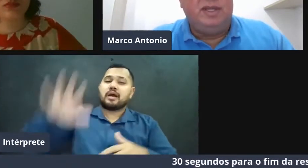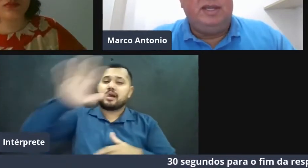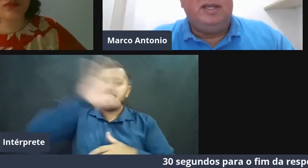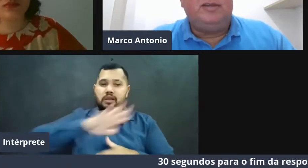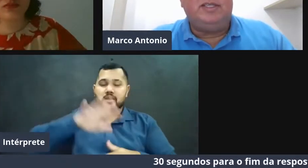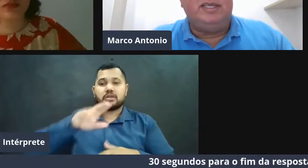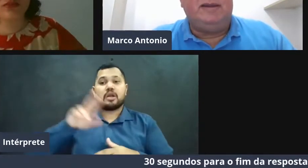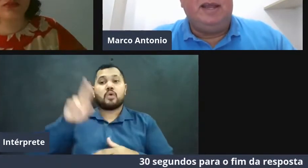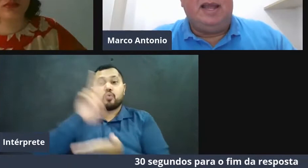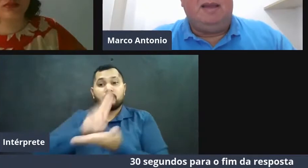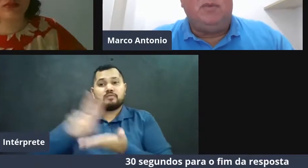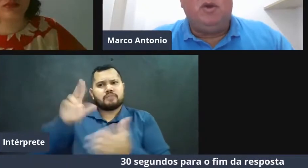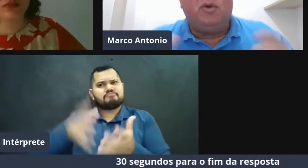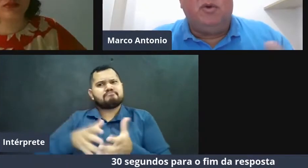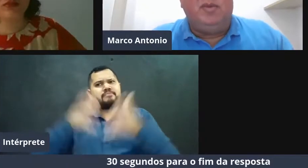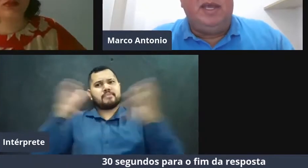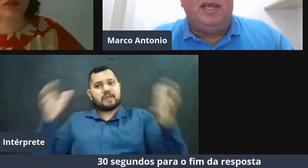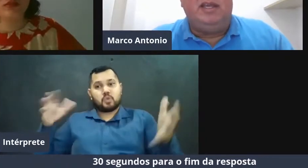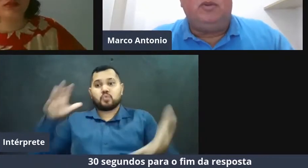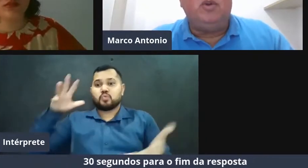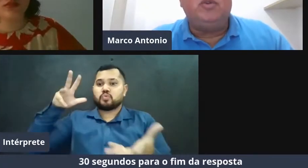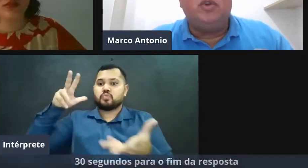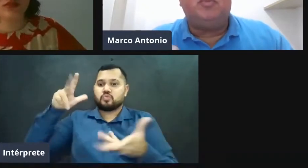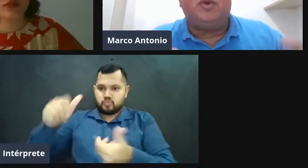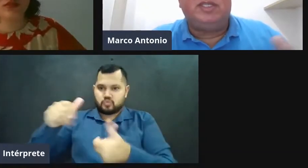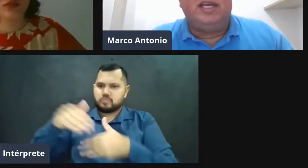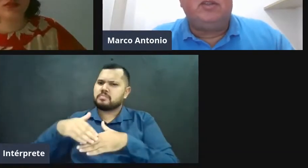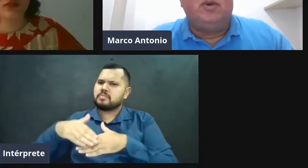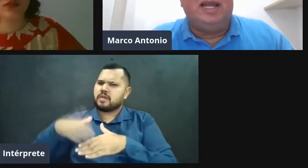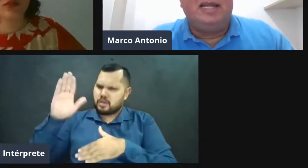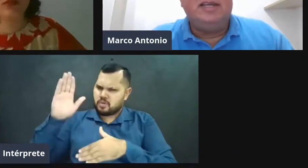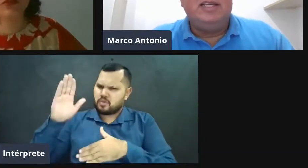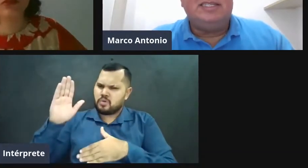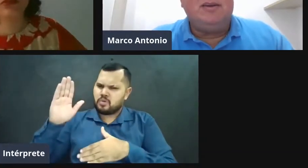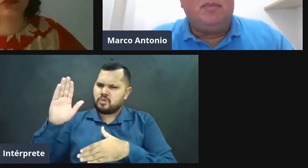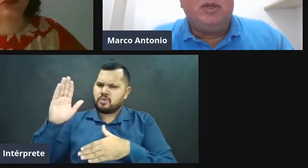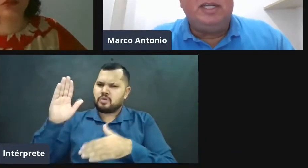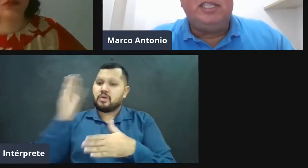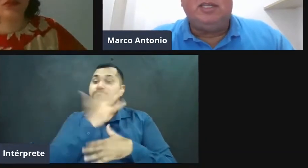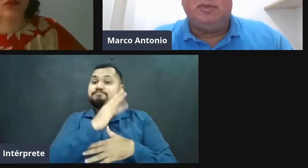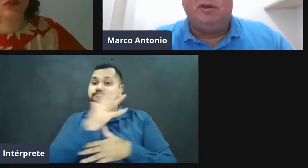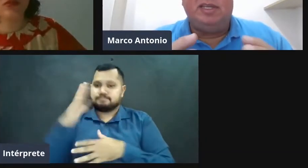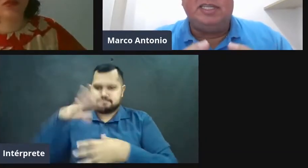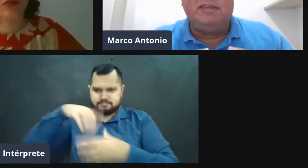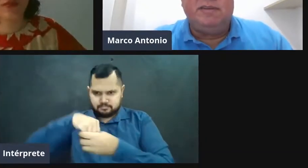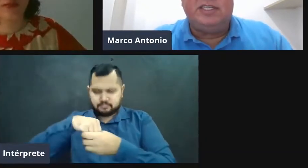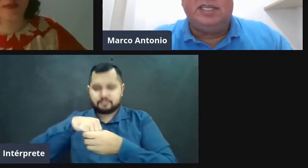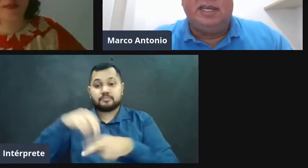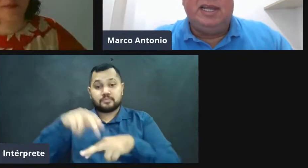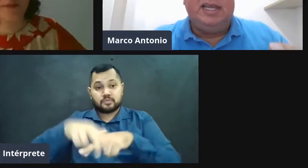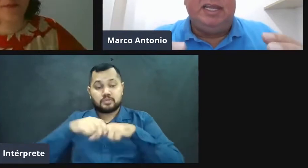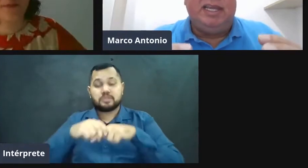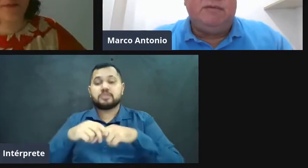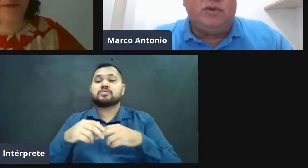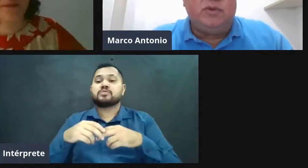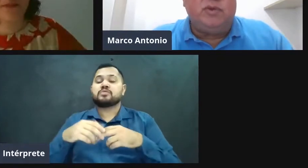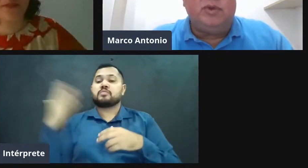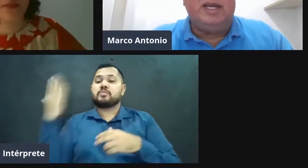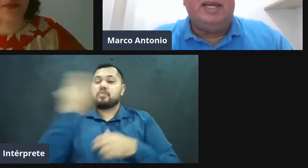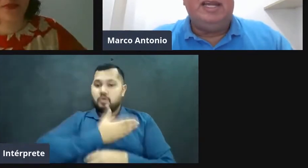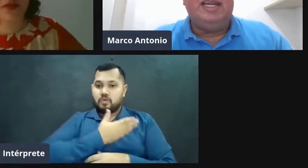biodiversidade do mundo. Então, assim, a bioeconomia e todos os outros processos correlatos são importantíssimos. Então, a gente investir